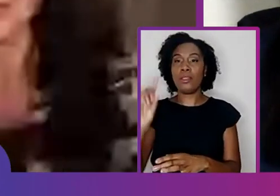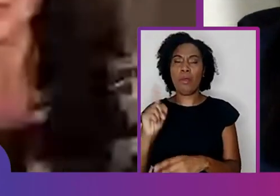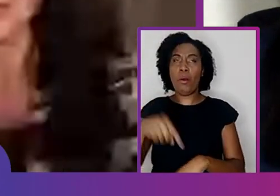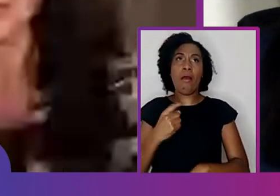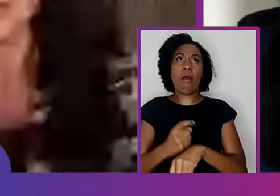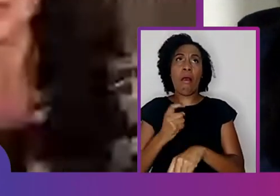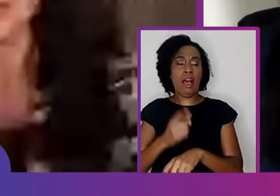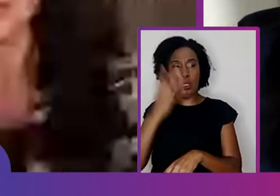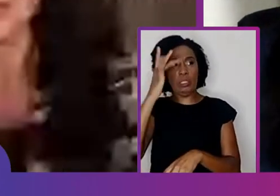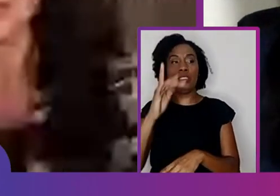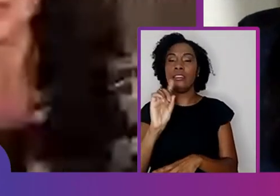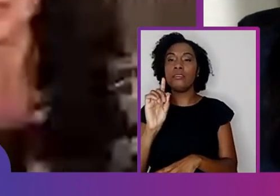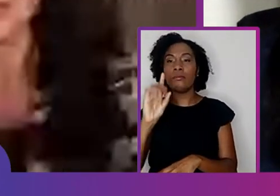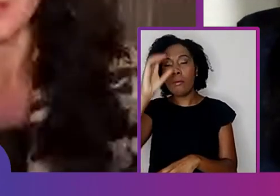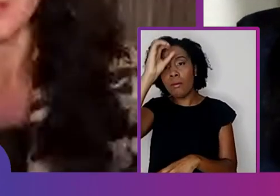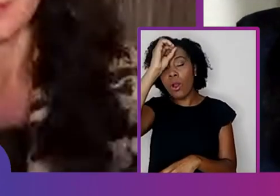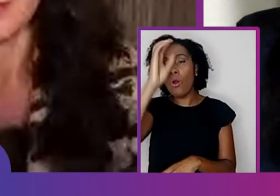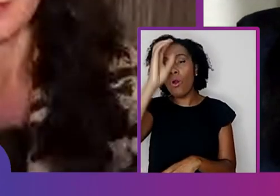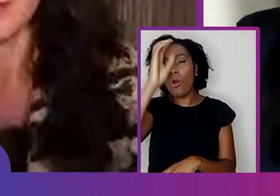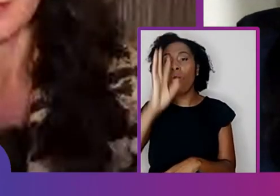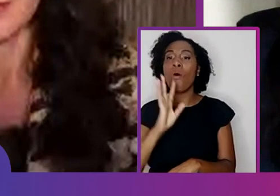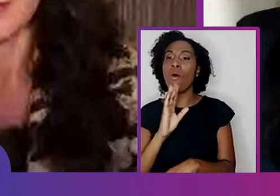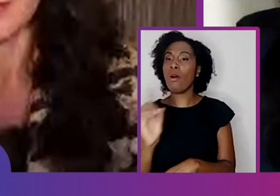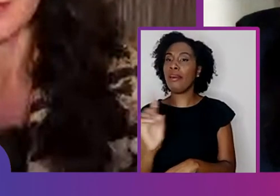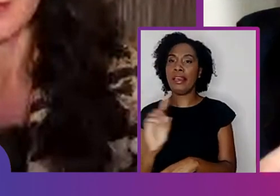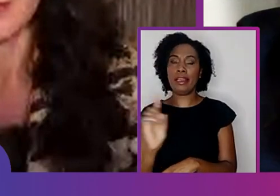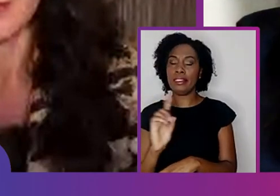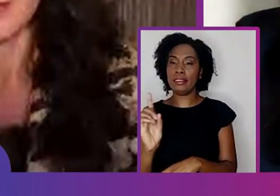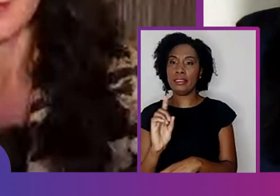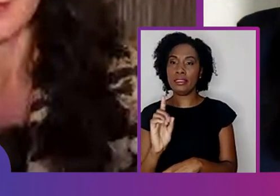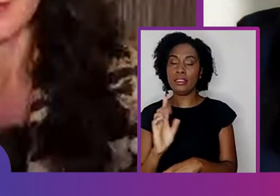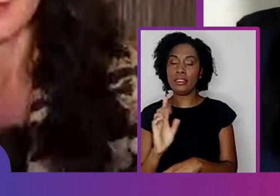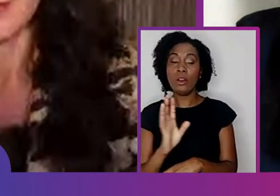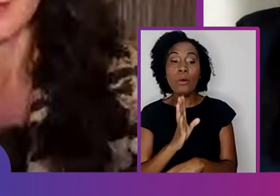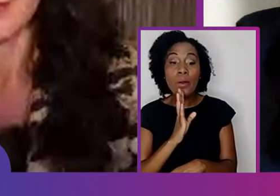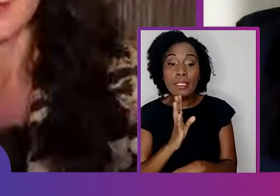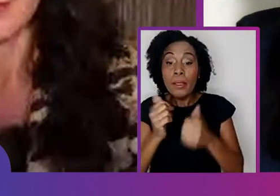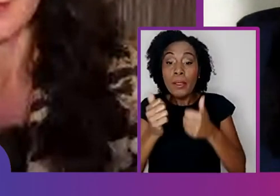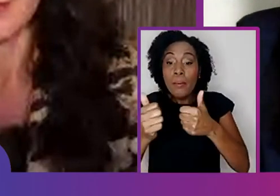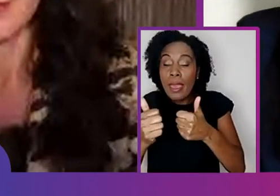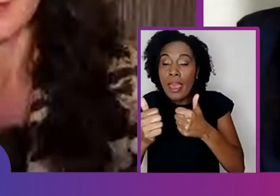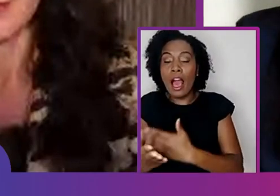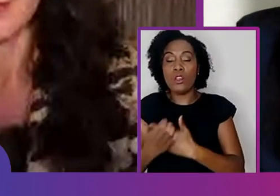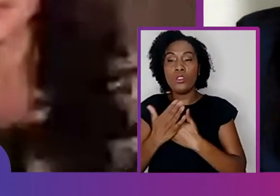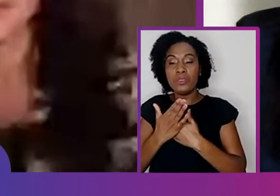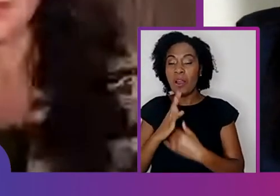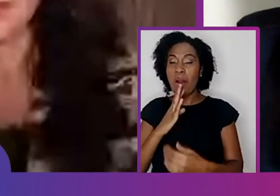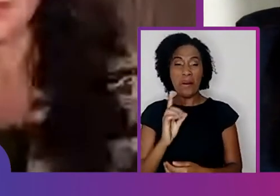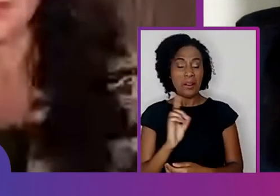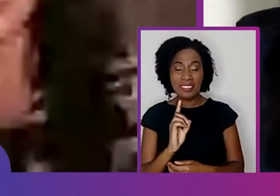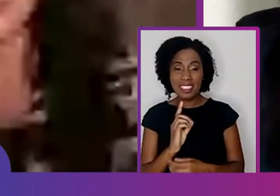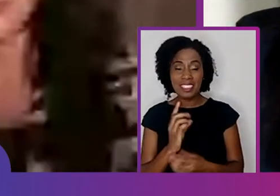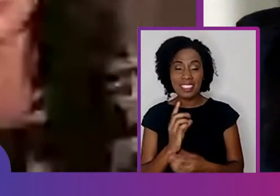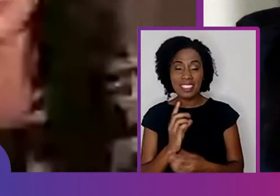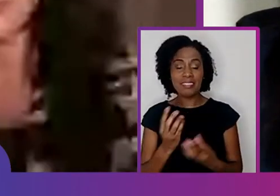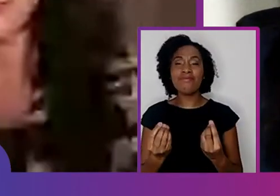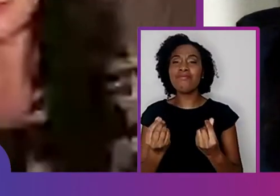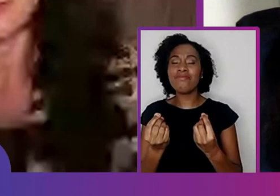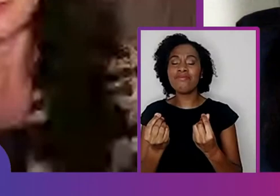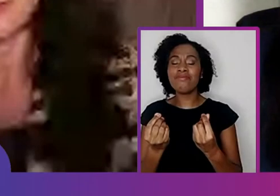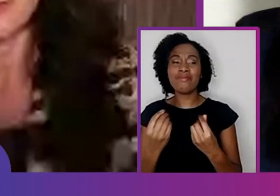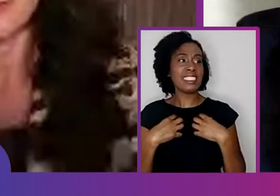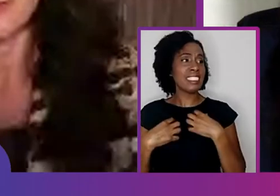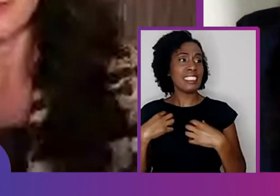informações apropriadas sobre as coisas nos fragiliza. Por isso que conhecimento, educação é uma coisa tão preciosa, porque ela é protetora